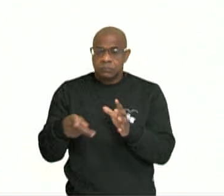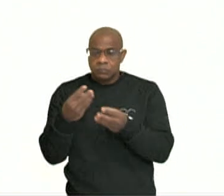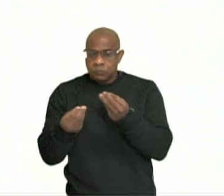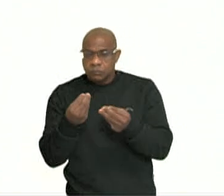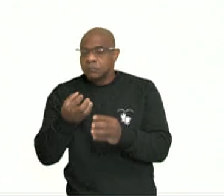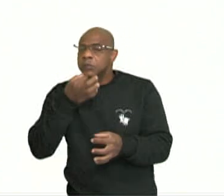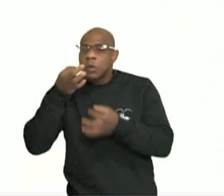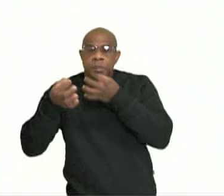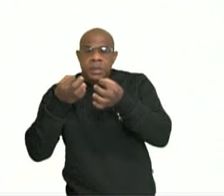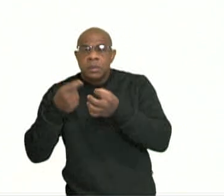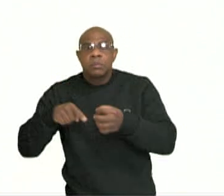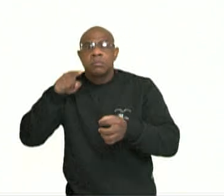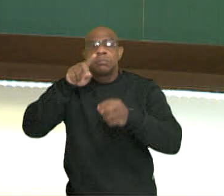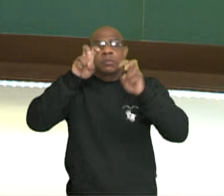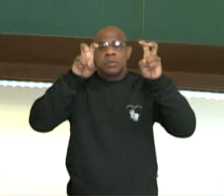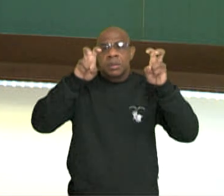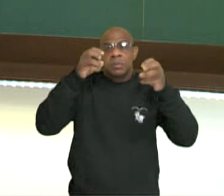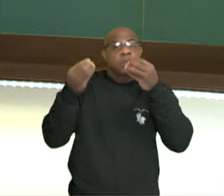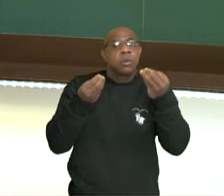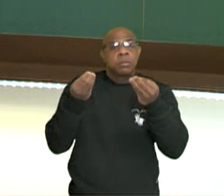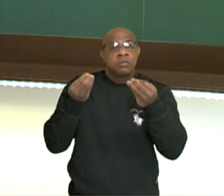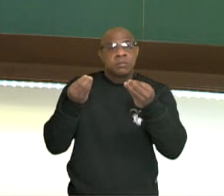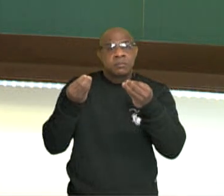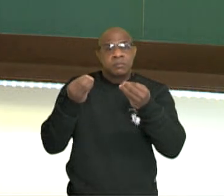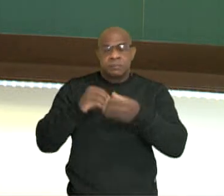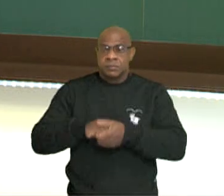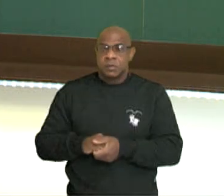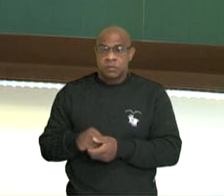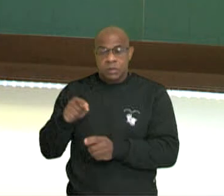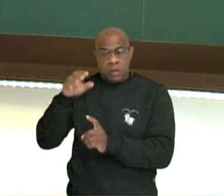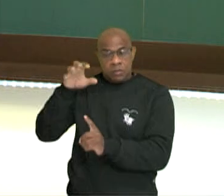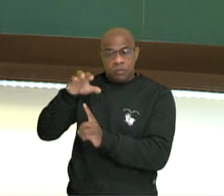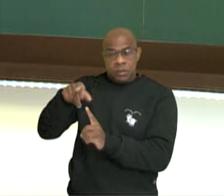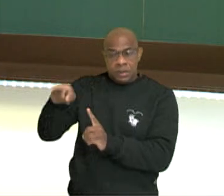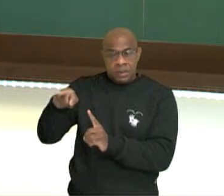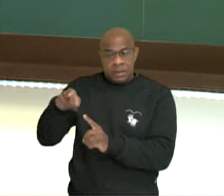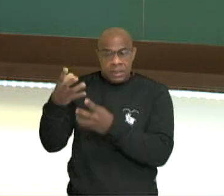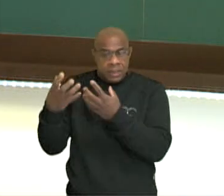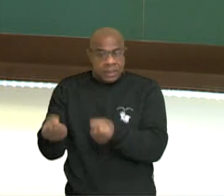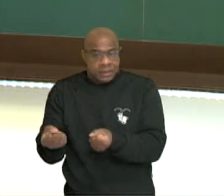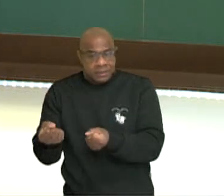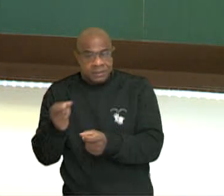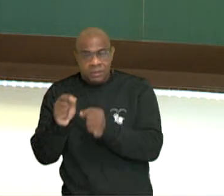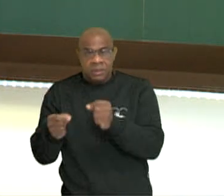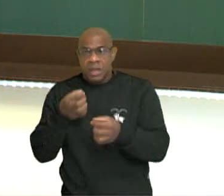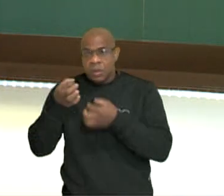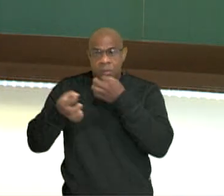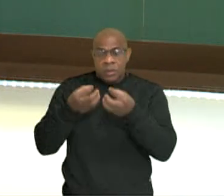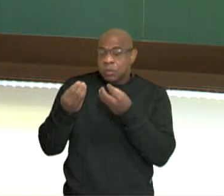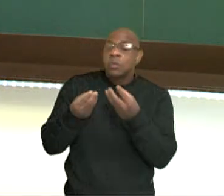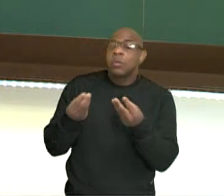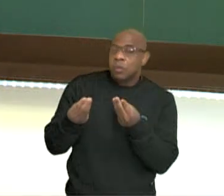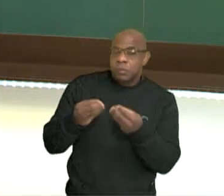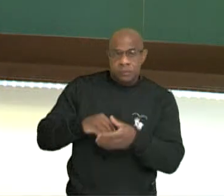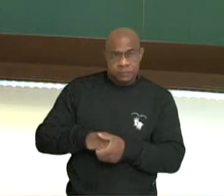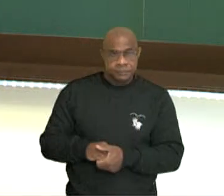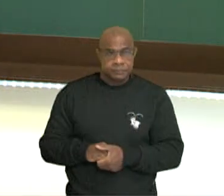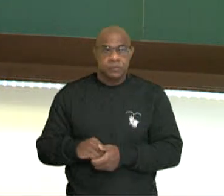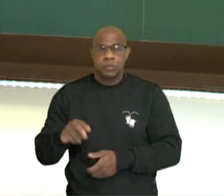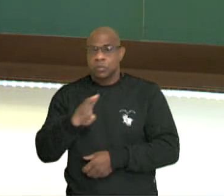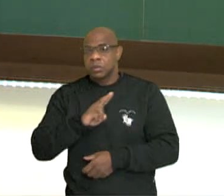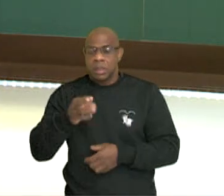tema? Oi! Claro, convencer através de argumentos. E os argumentos